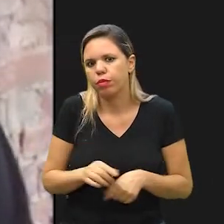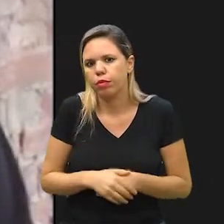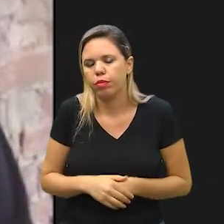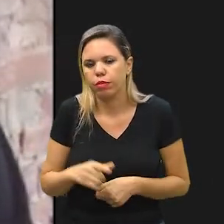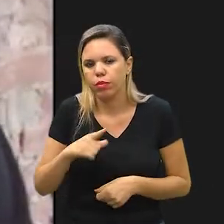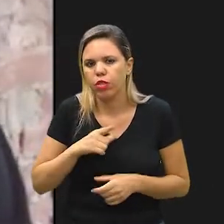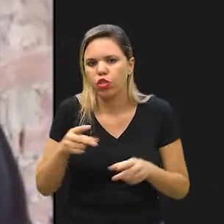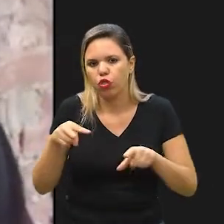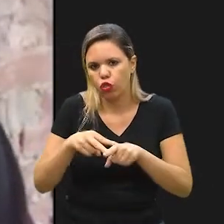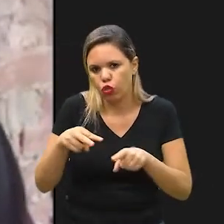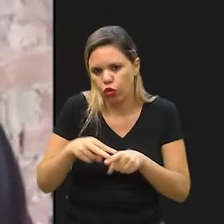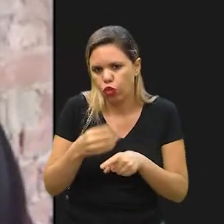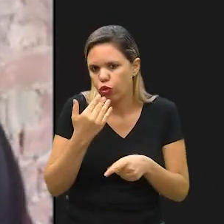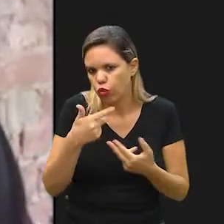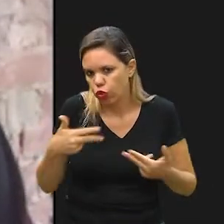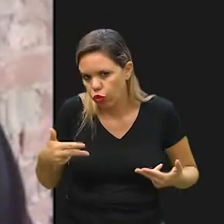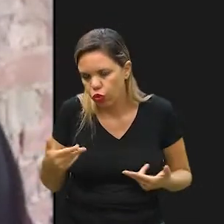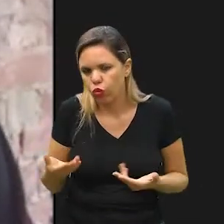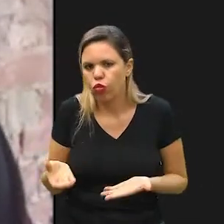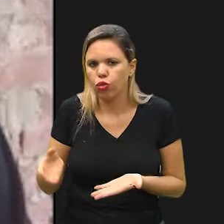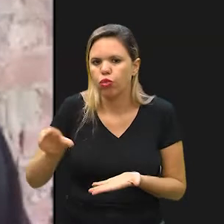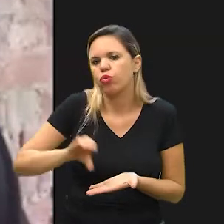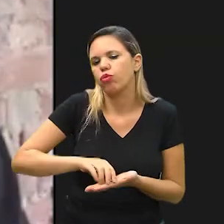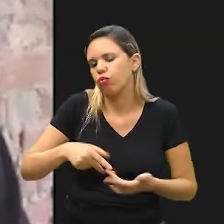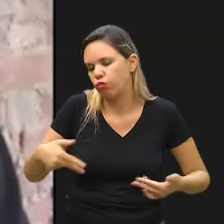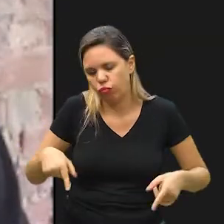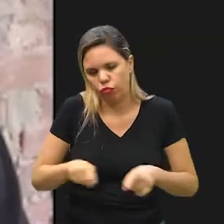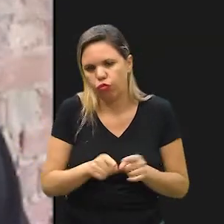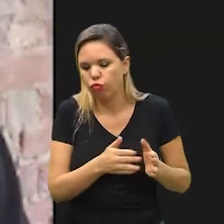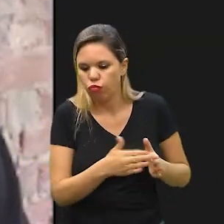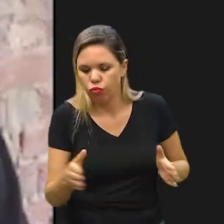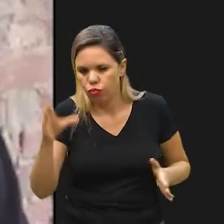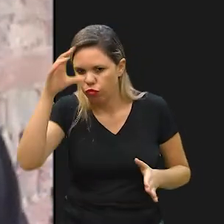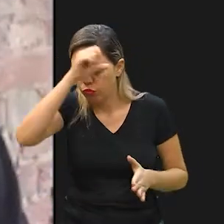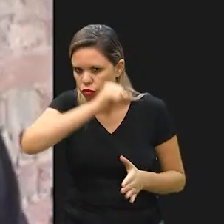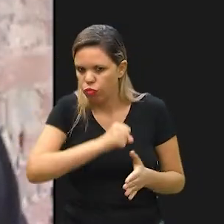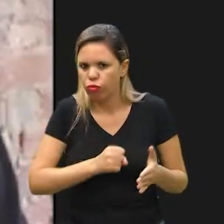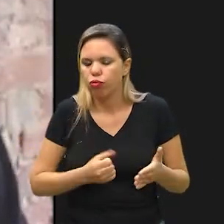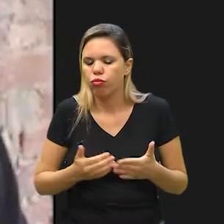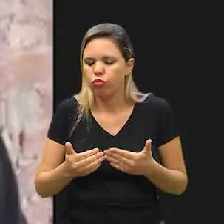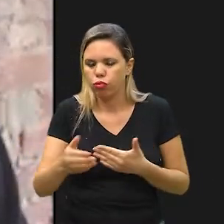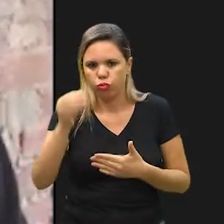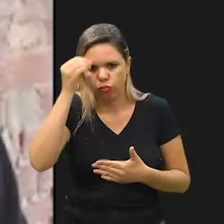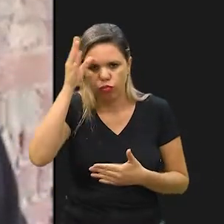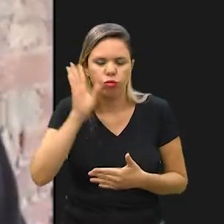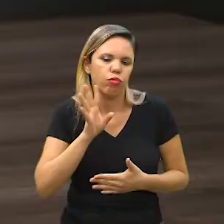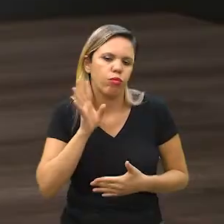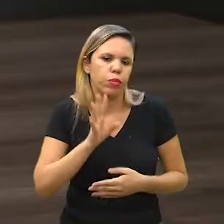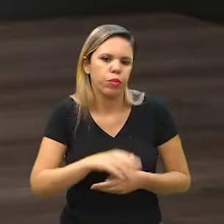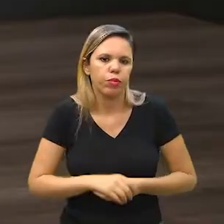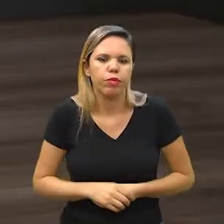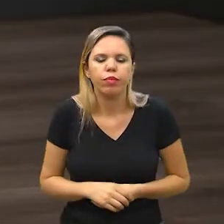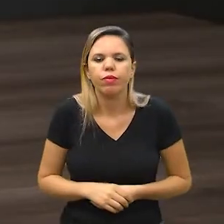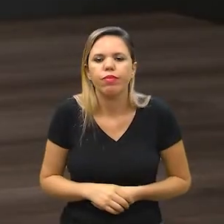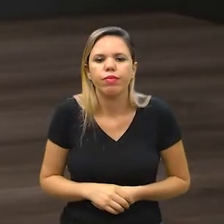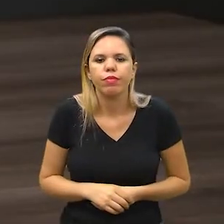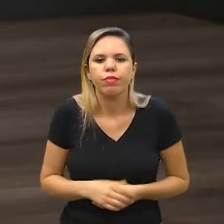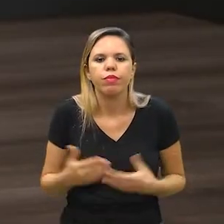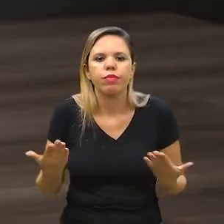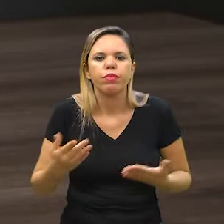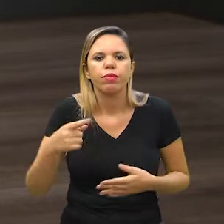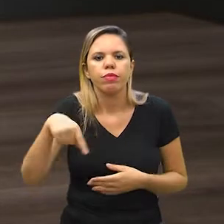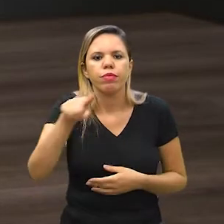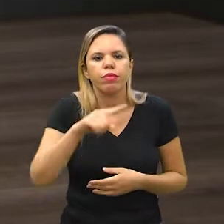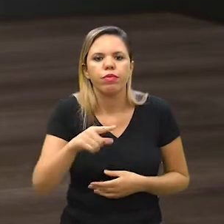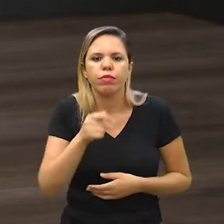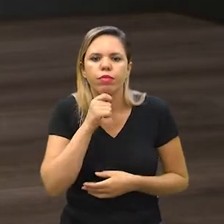temos tortas, né? Então foi um período assim, foi uma escola, assim, foi bem legal. Tá, e hoje